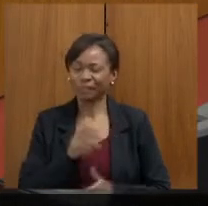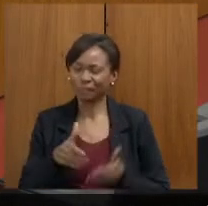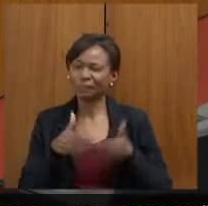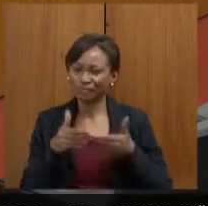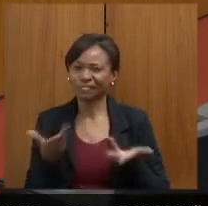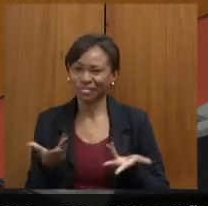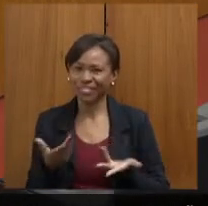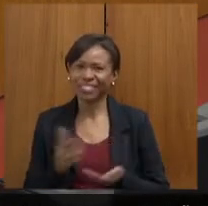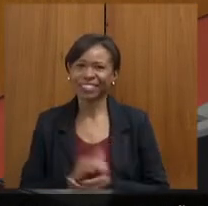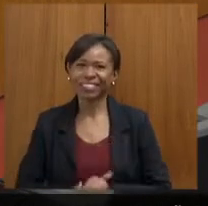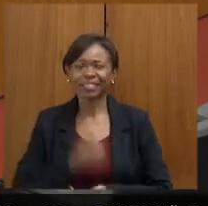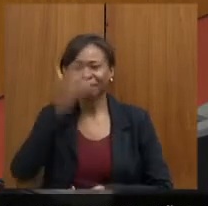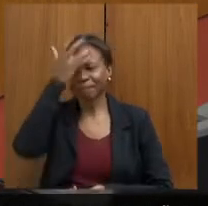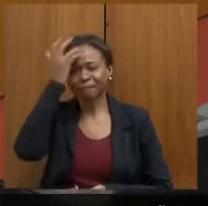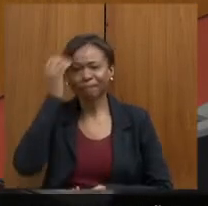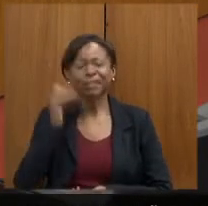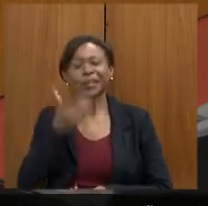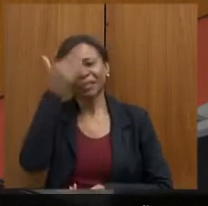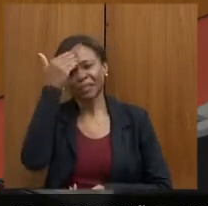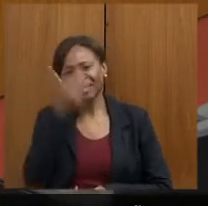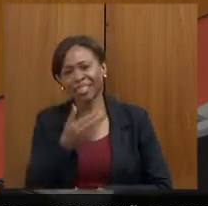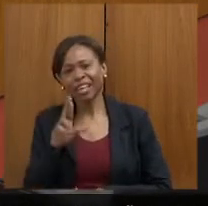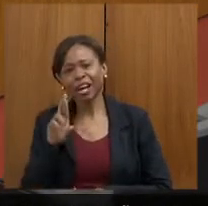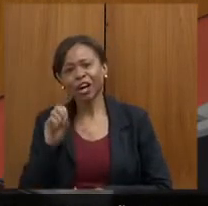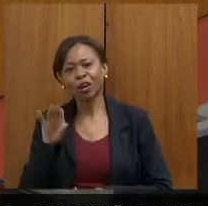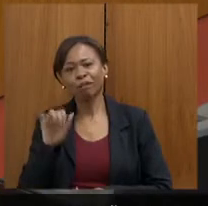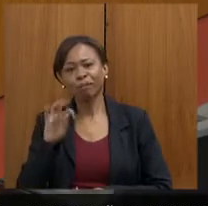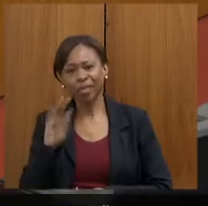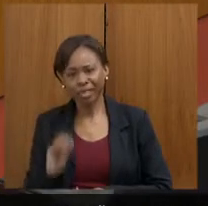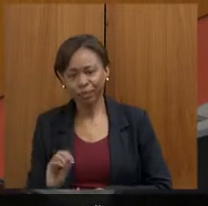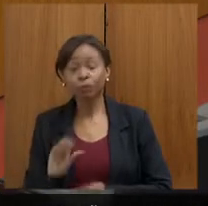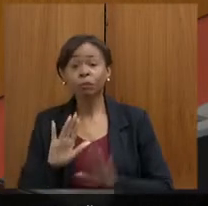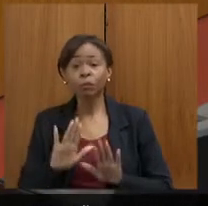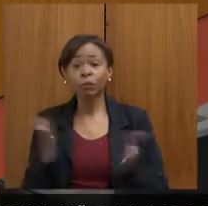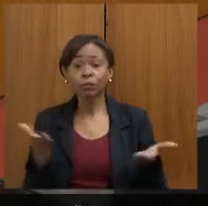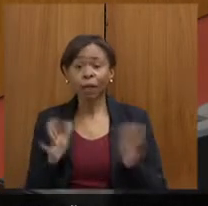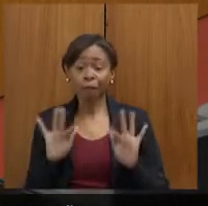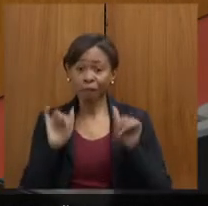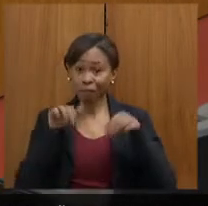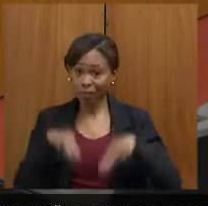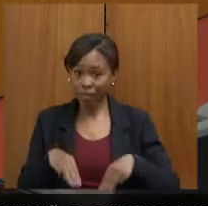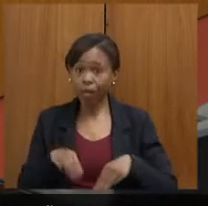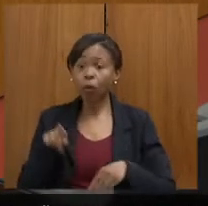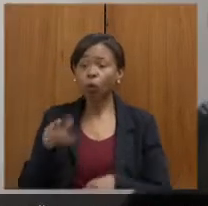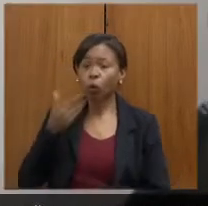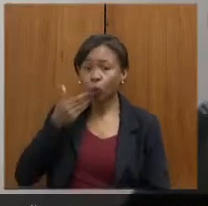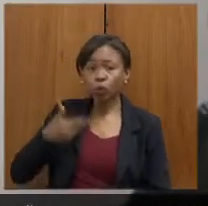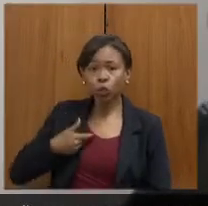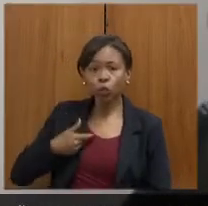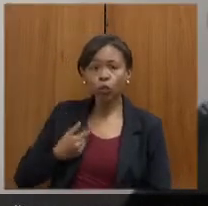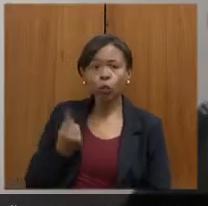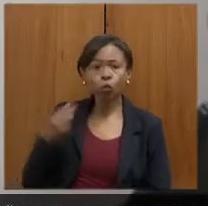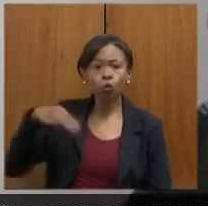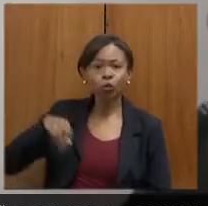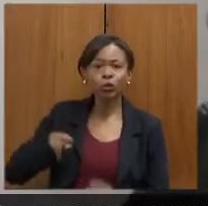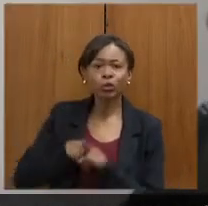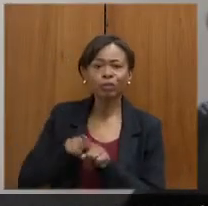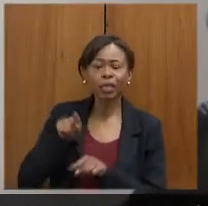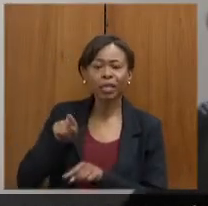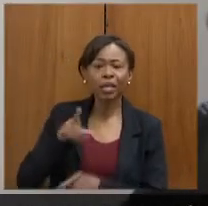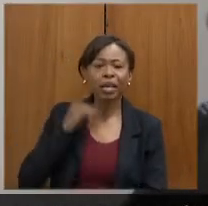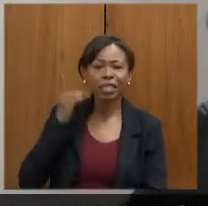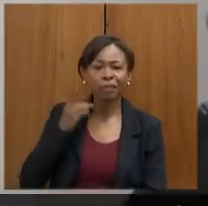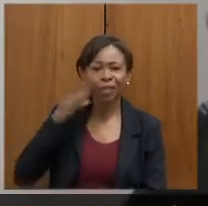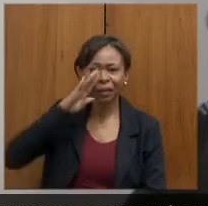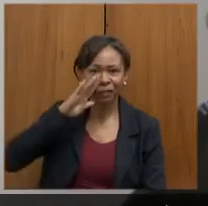vídeo Obrigado Roberto pela ordem precisar finalizar e pediu também um minuto a